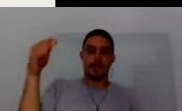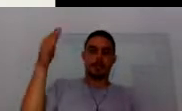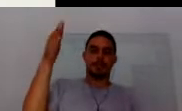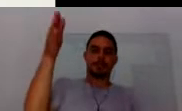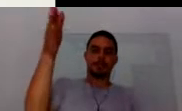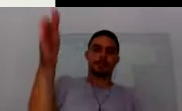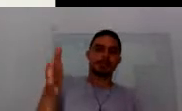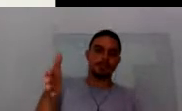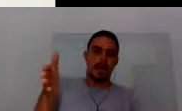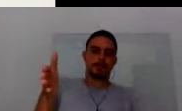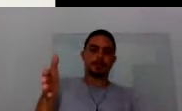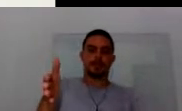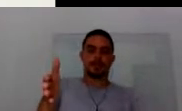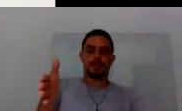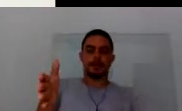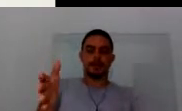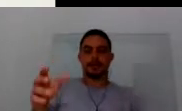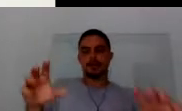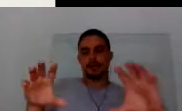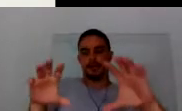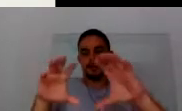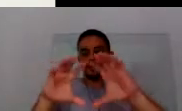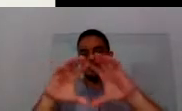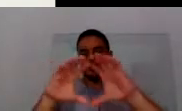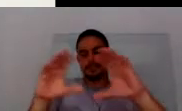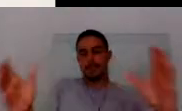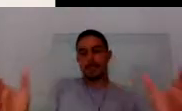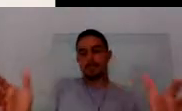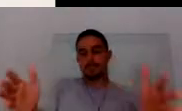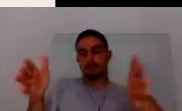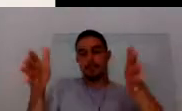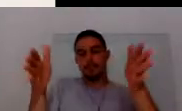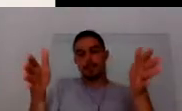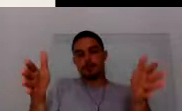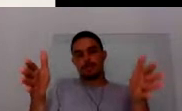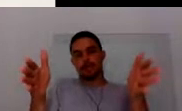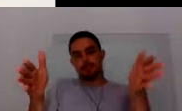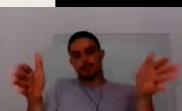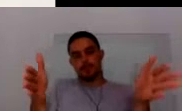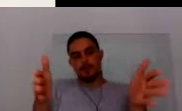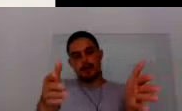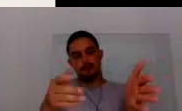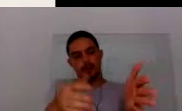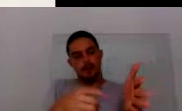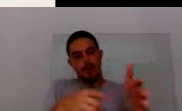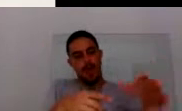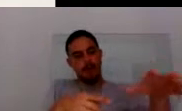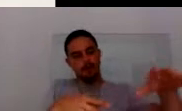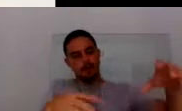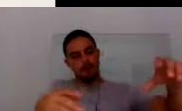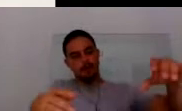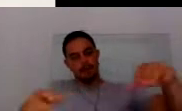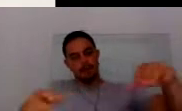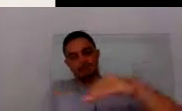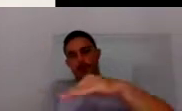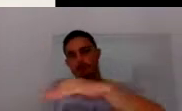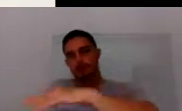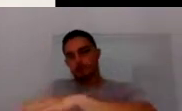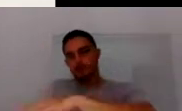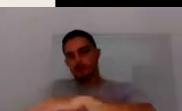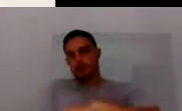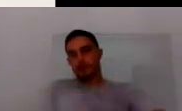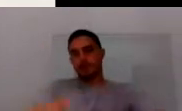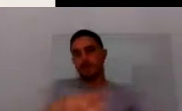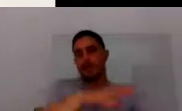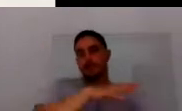exemplo, porque como a gente desmata as áreas, o que acontece? Eu desmato, a água ela vem